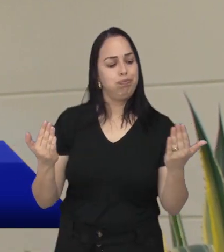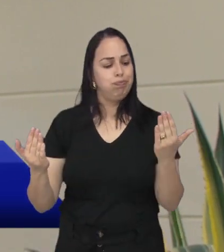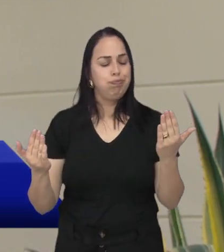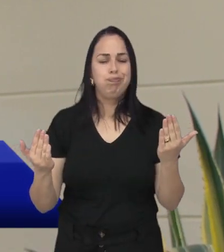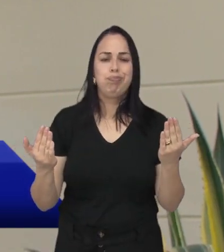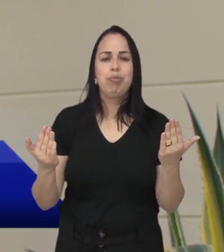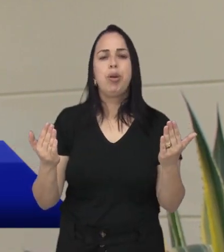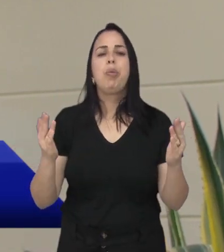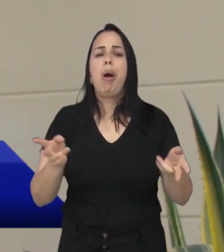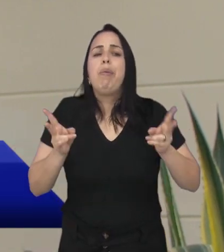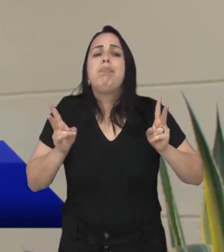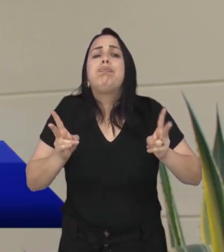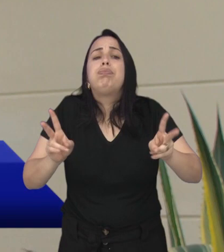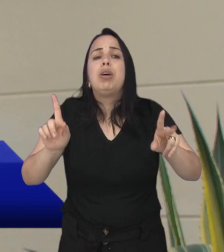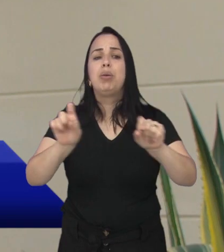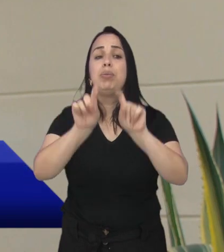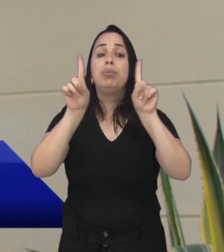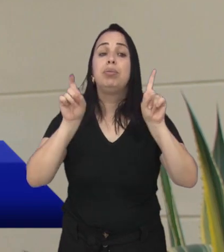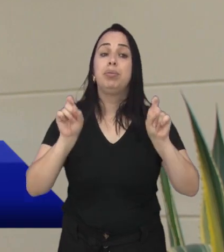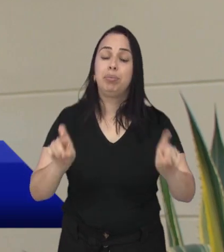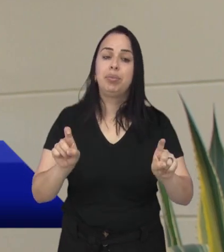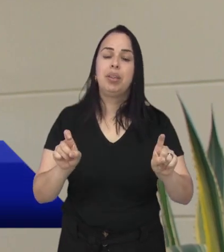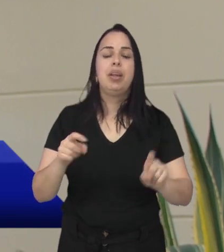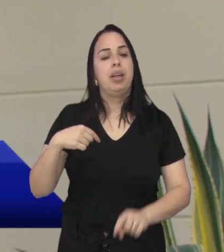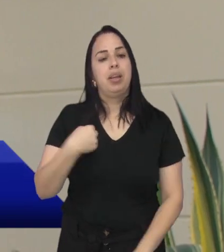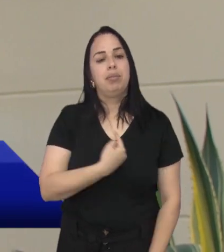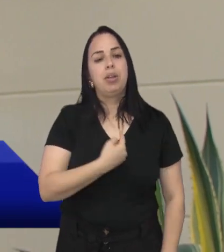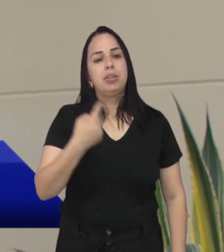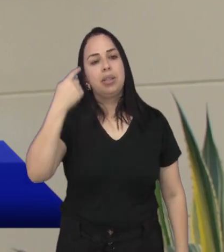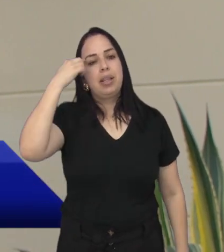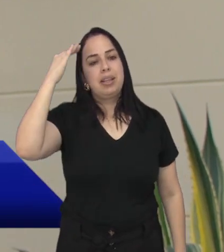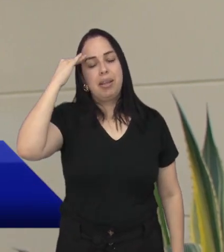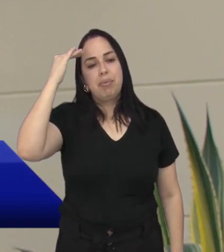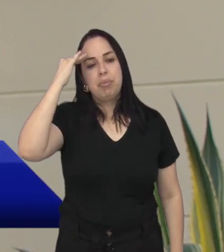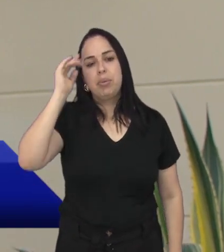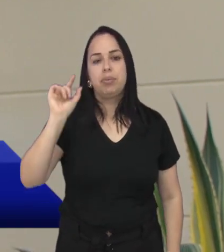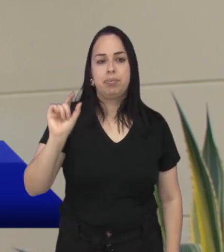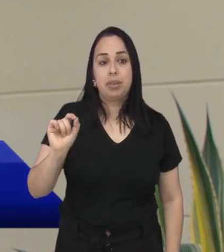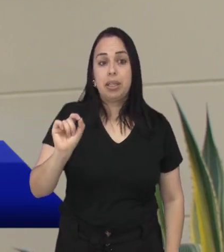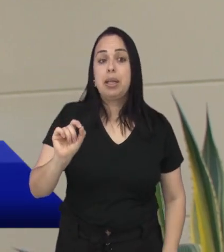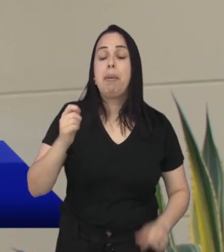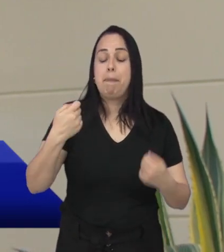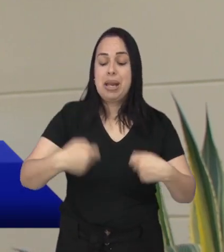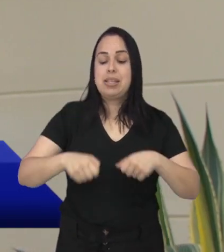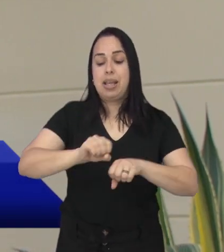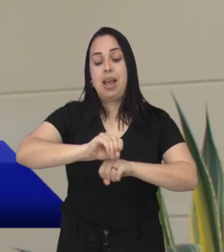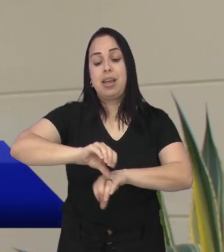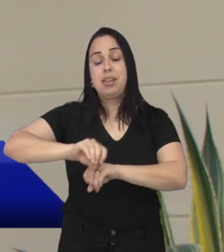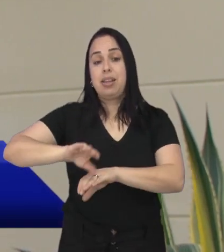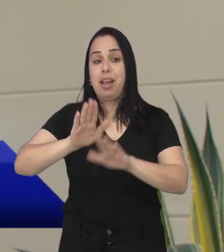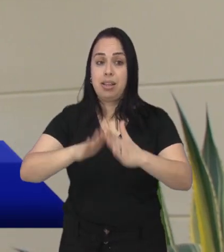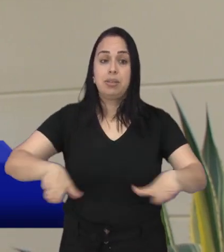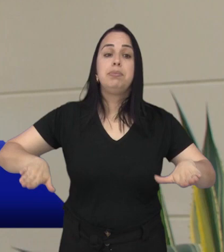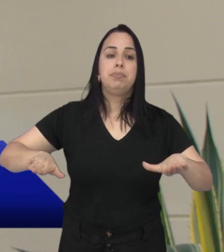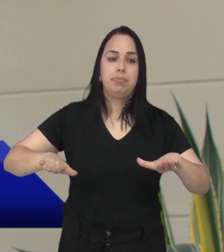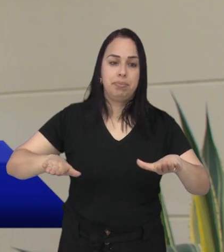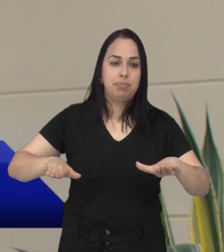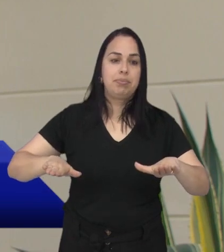termos de consumo, em termos de investimento, que eu entendo que isso deve fazer parte da educação financeira até